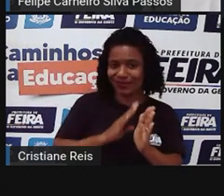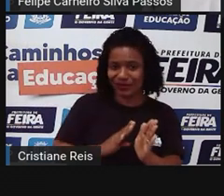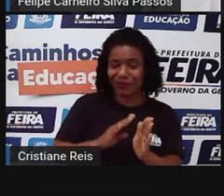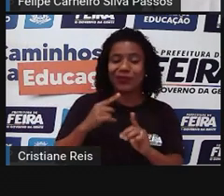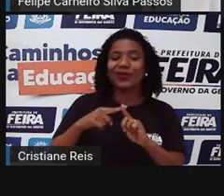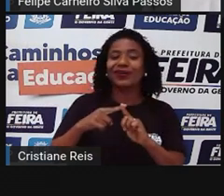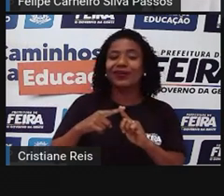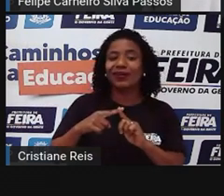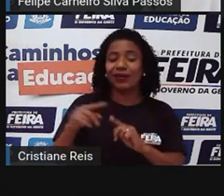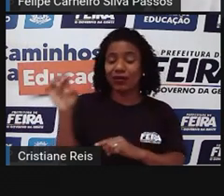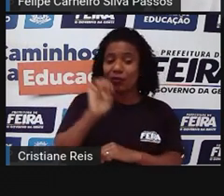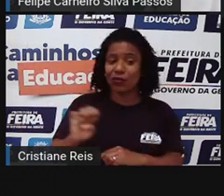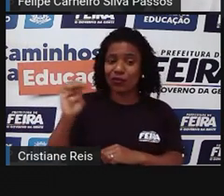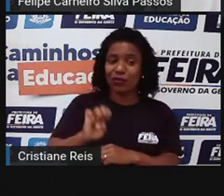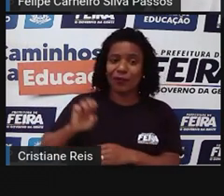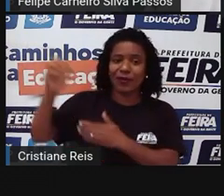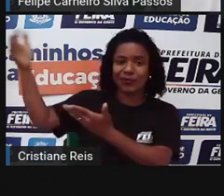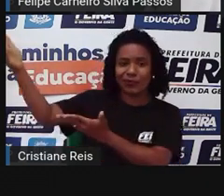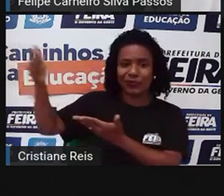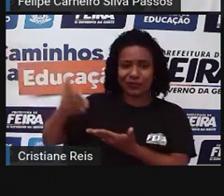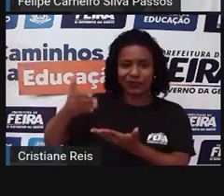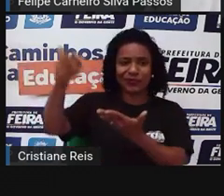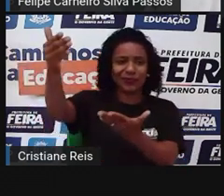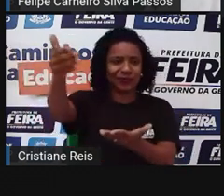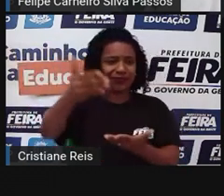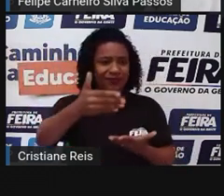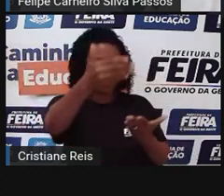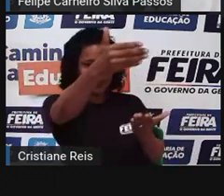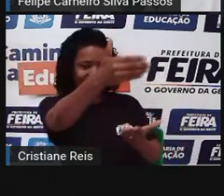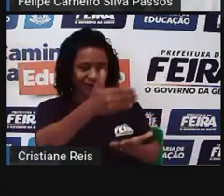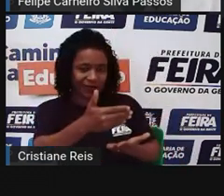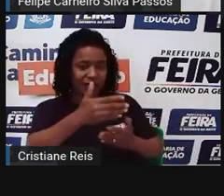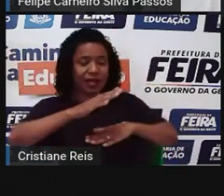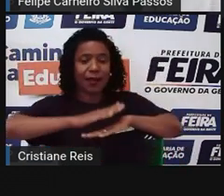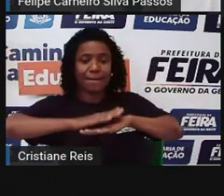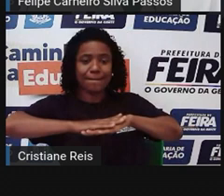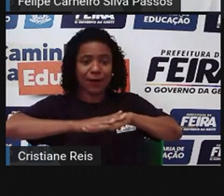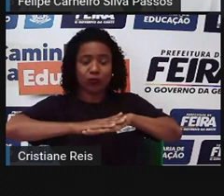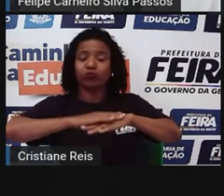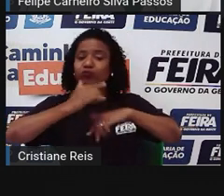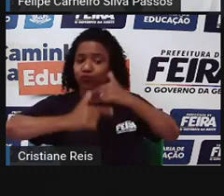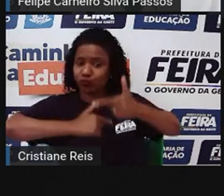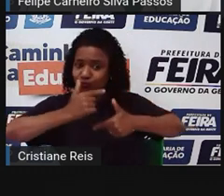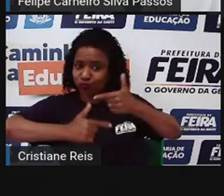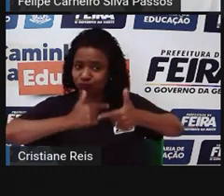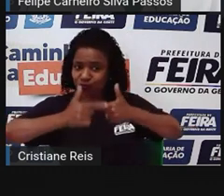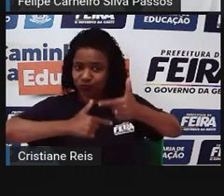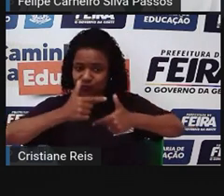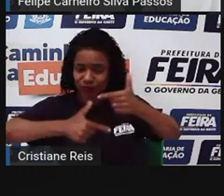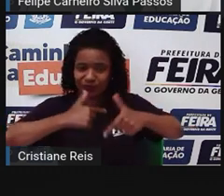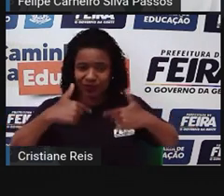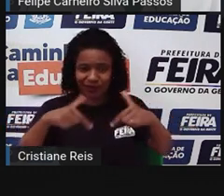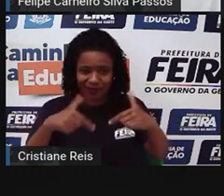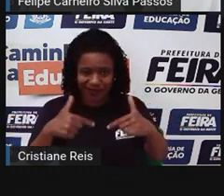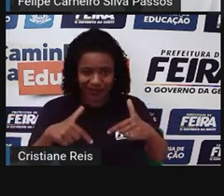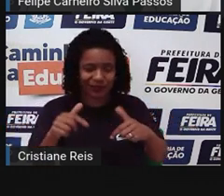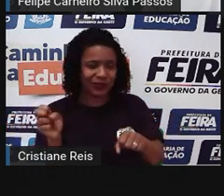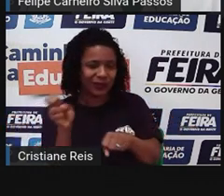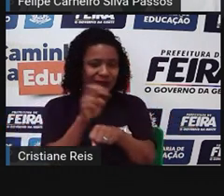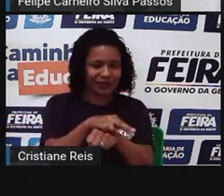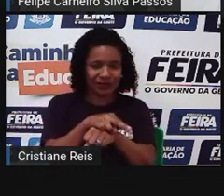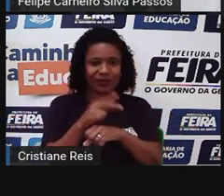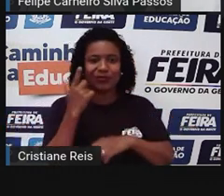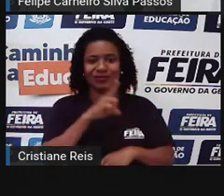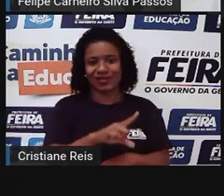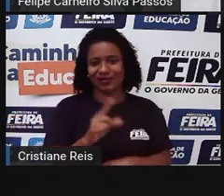pelos europeus. Eles vinham como uma forma, uma mão de obra de trabalho barata, mas ainda assim